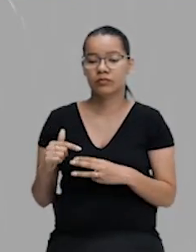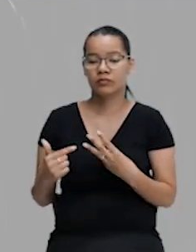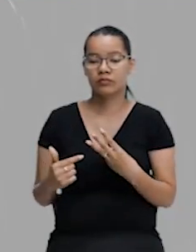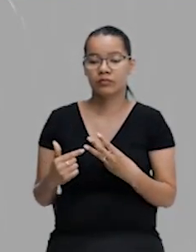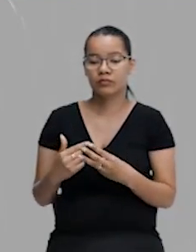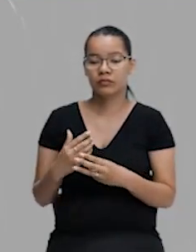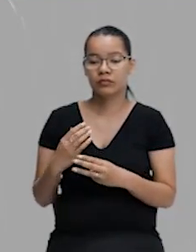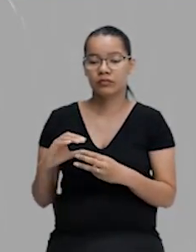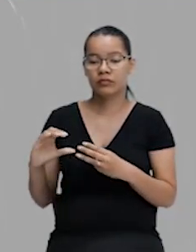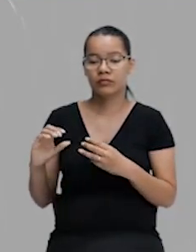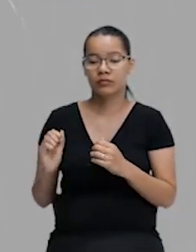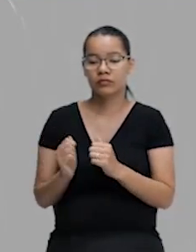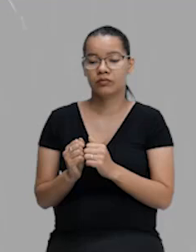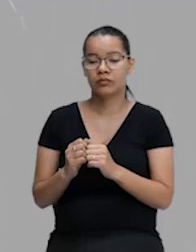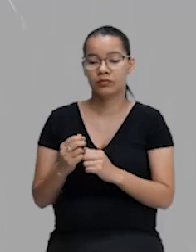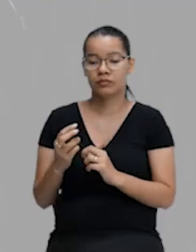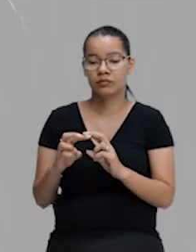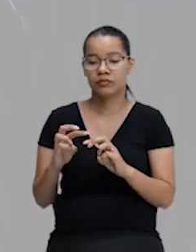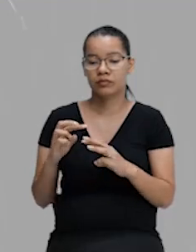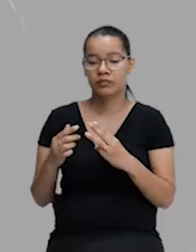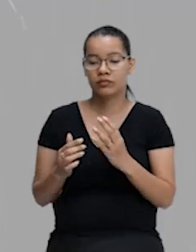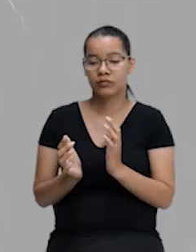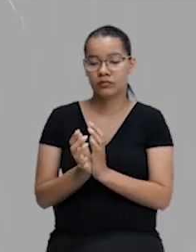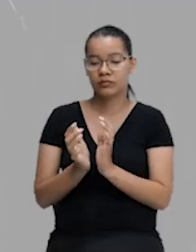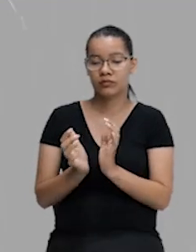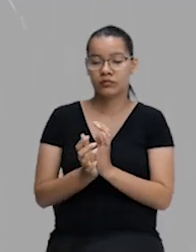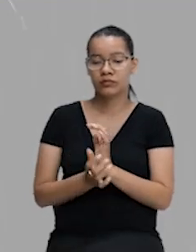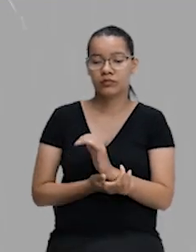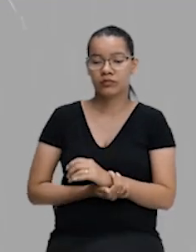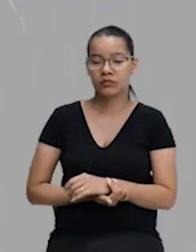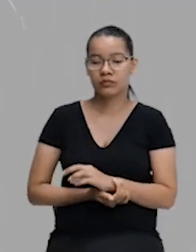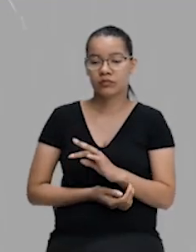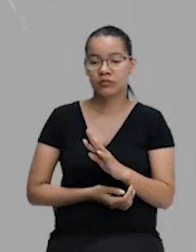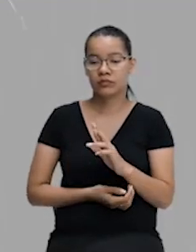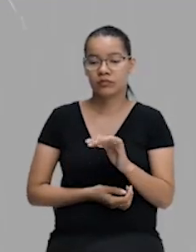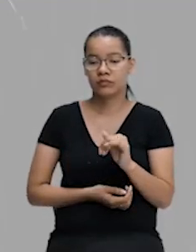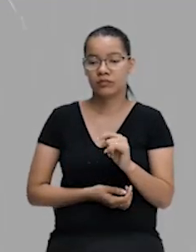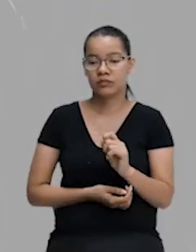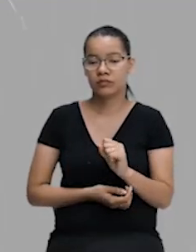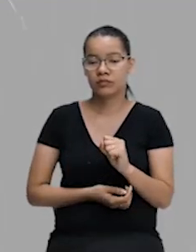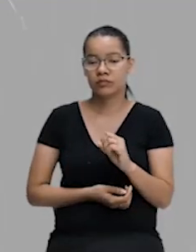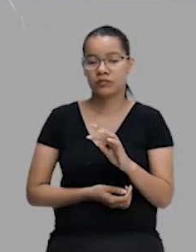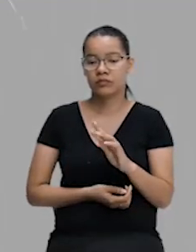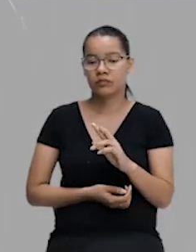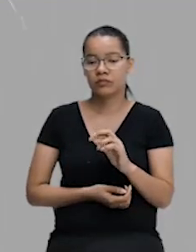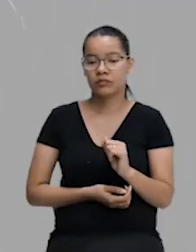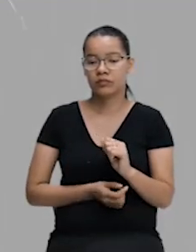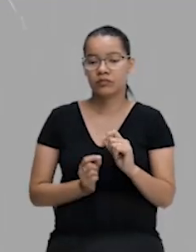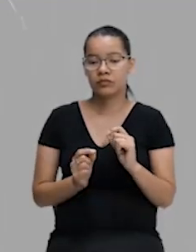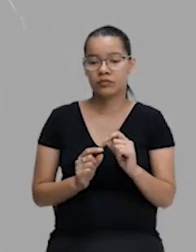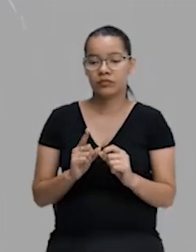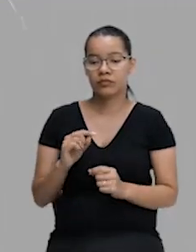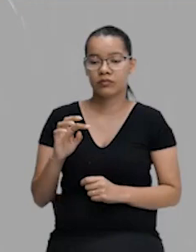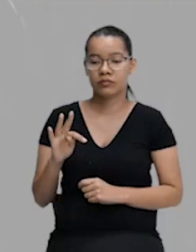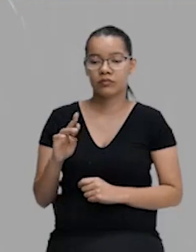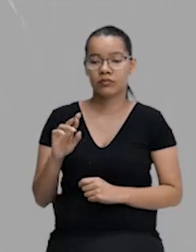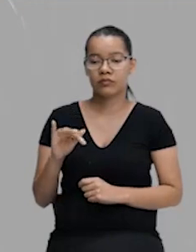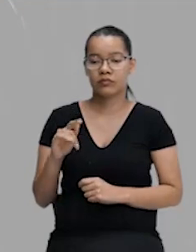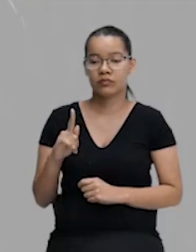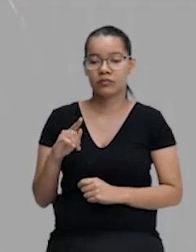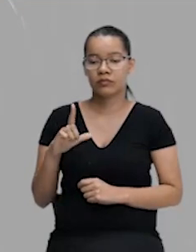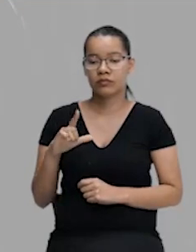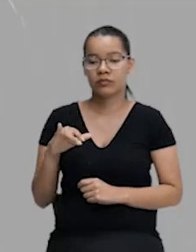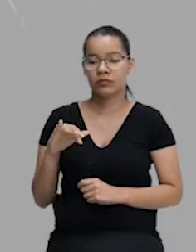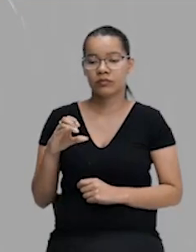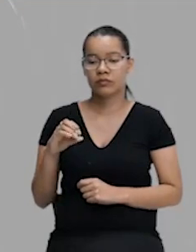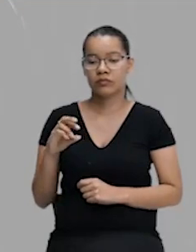3 grupos hidroxilas. O triéster será denominado triglicerídeo. E aí acho que você já